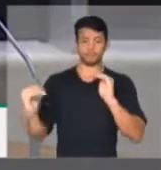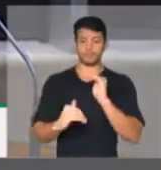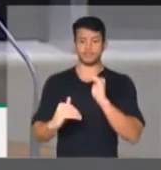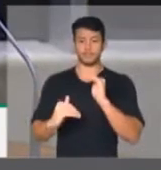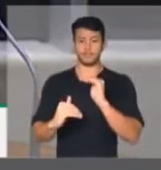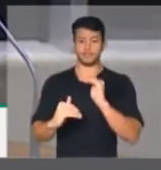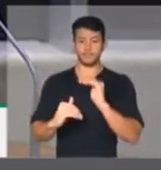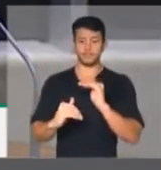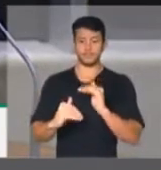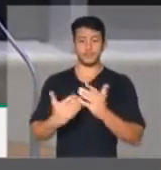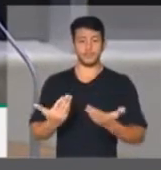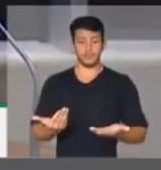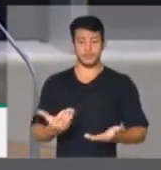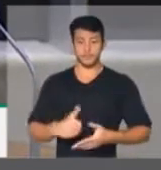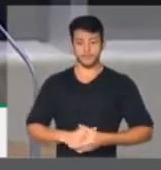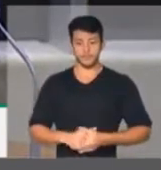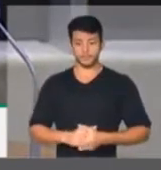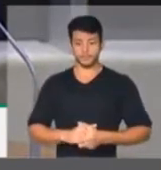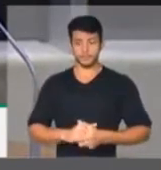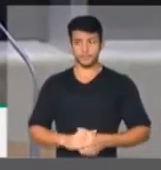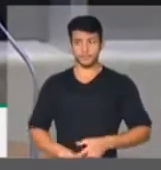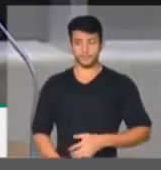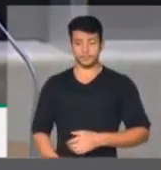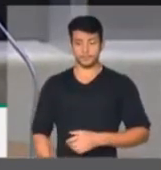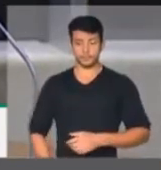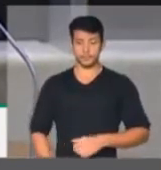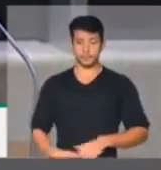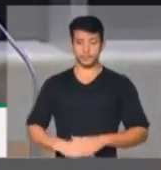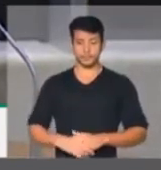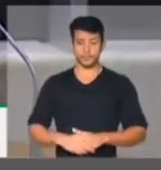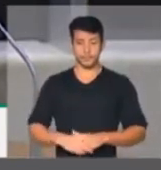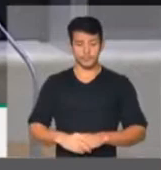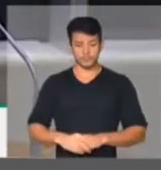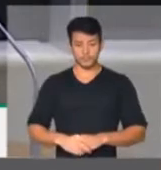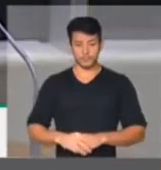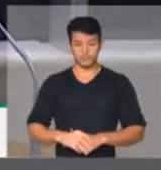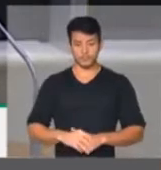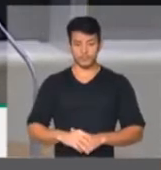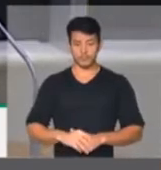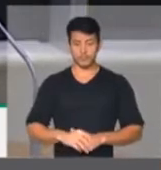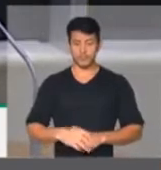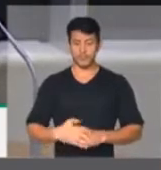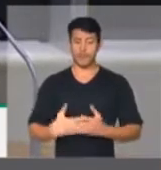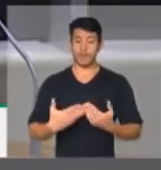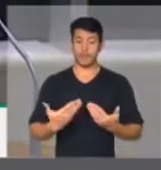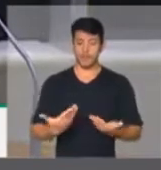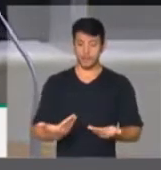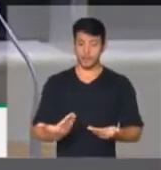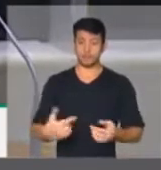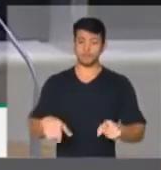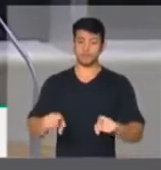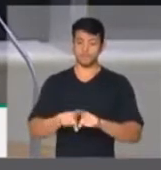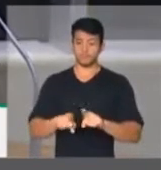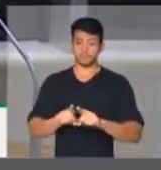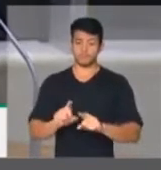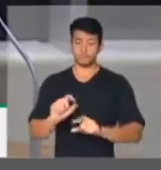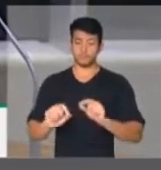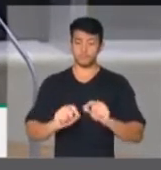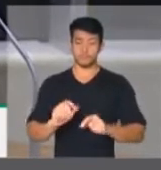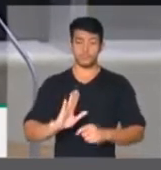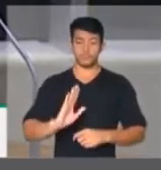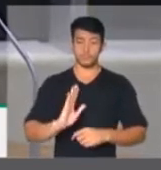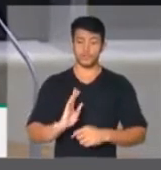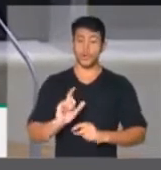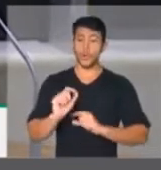empregador, ao capital, àquele que tem o poder e que, inclusive, as negociações